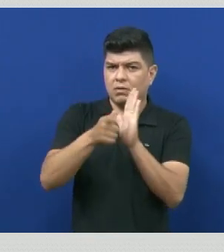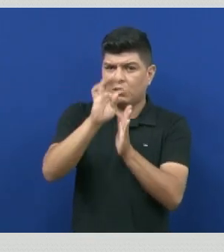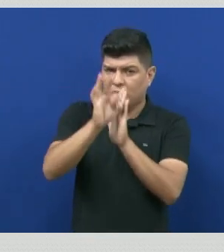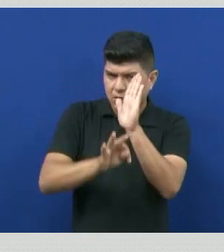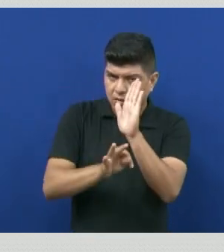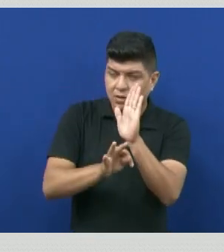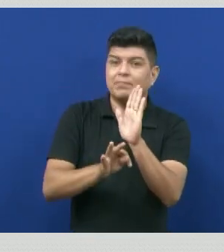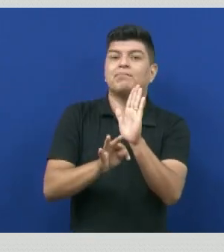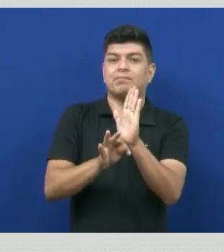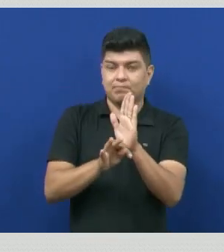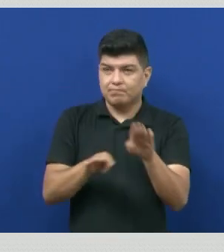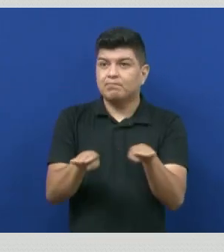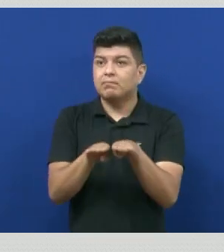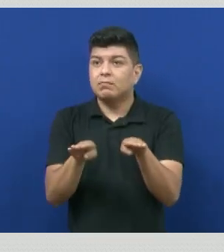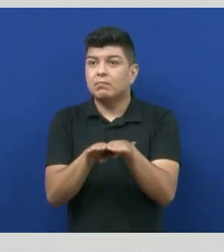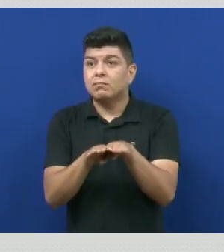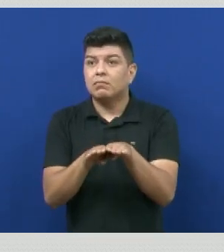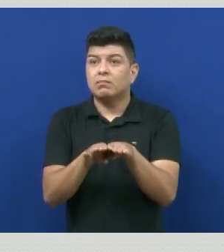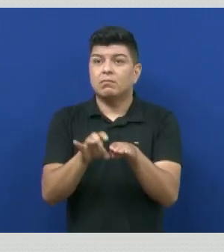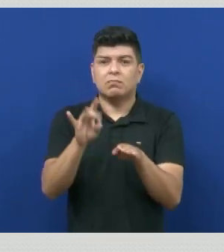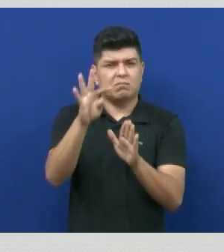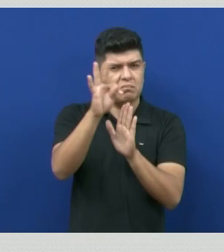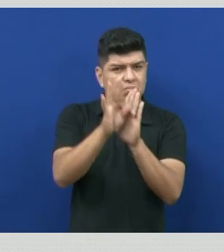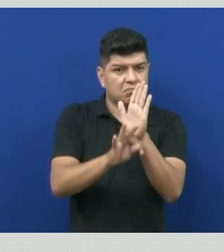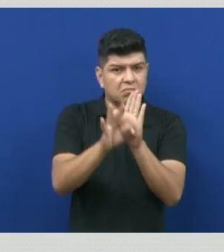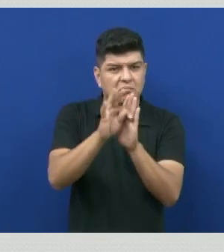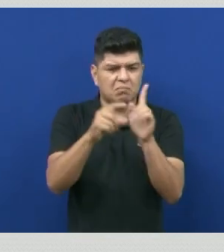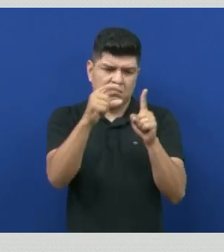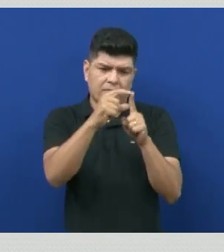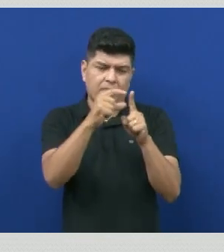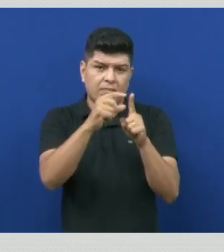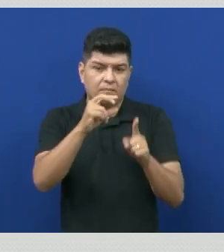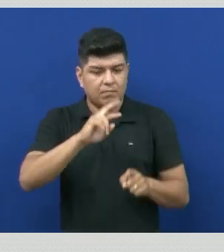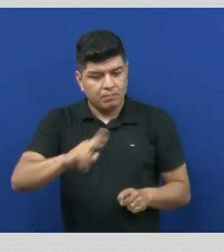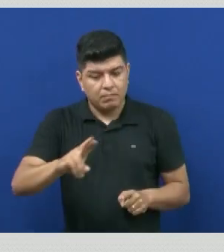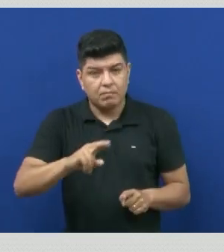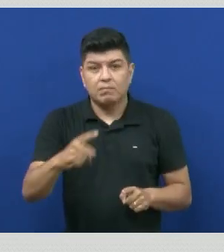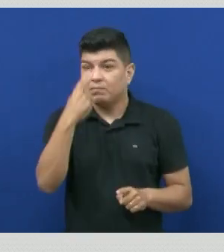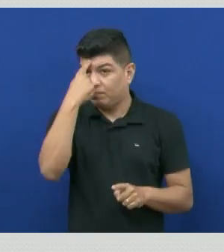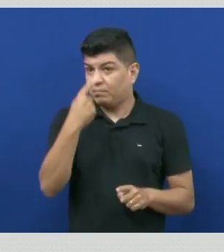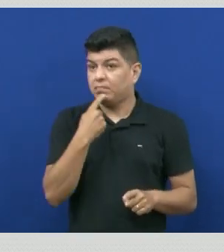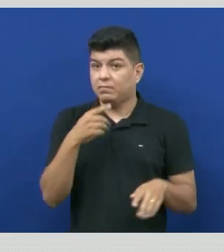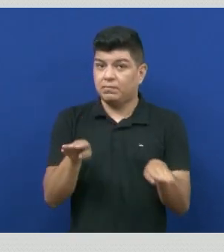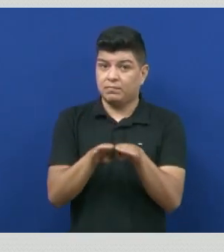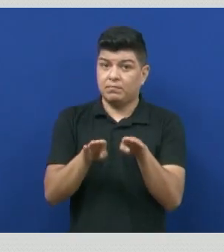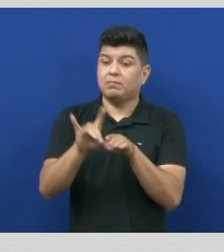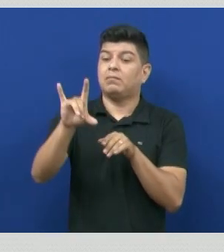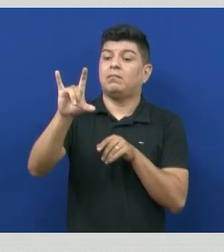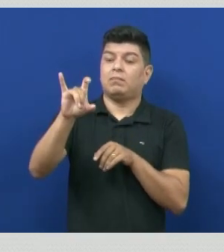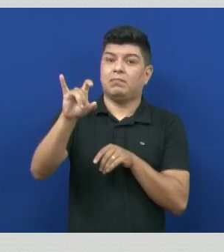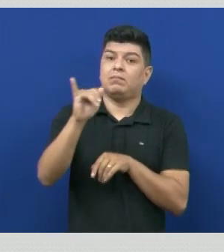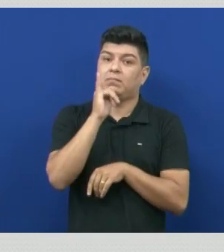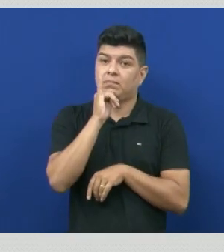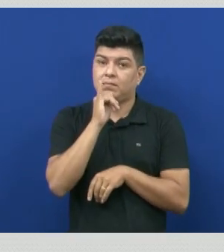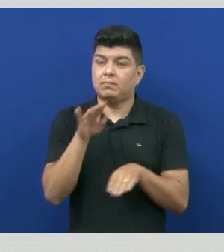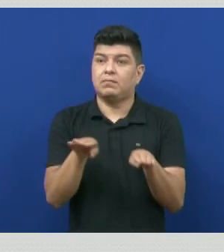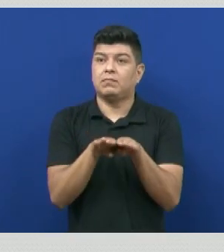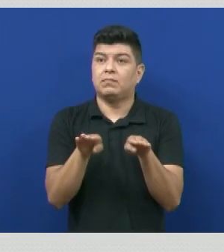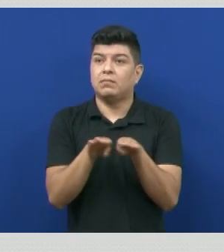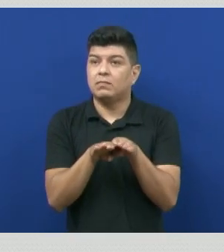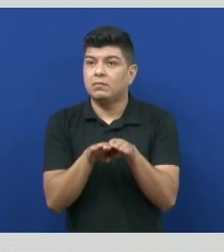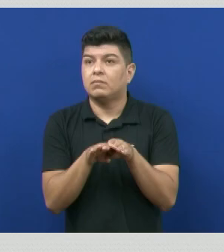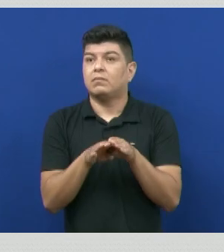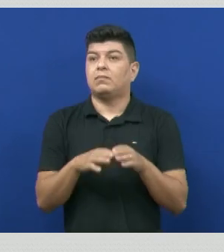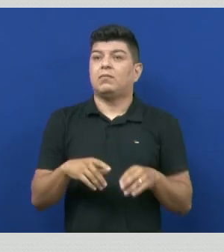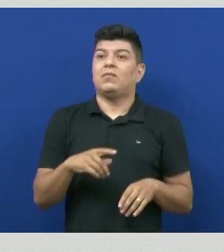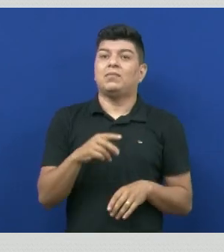Pois é, gente. Os textos não são feitos apenas de palavras, mas também de imagens. E o Insta é um desses exemplos. Nós